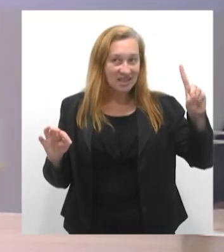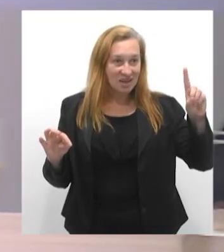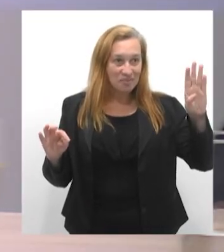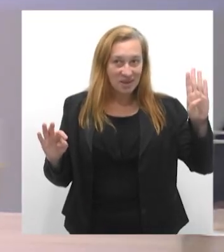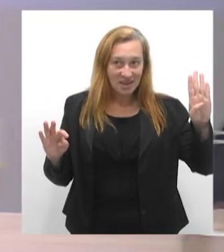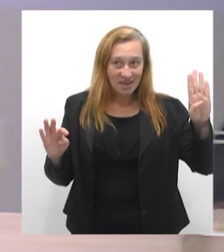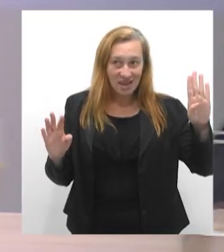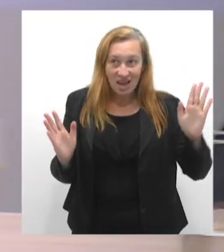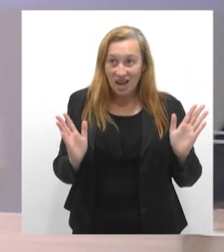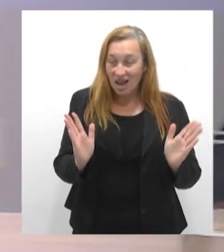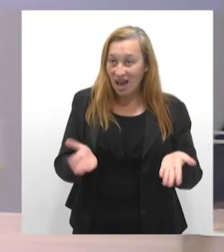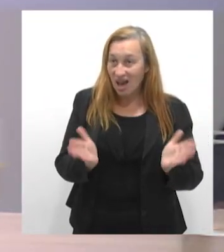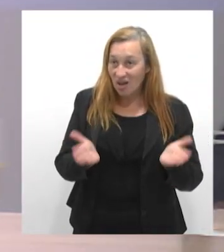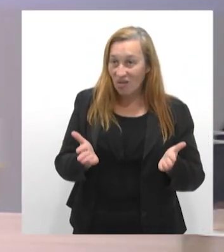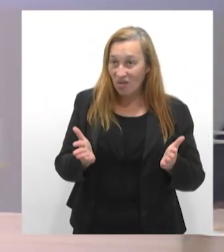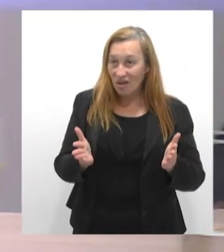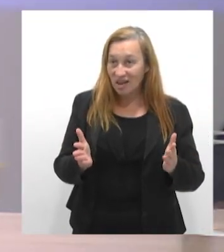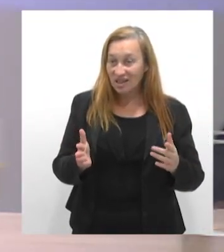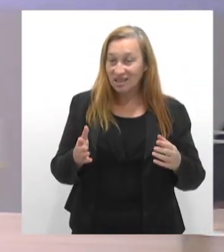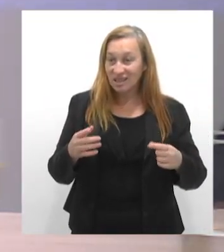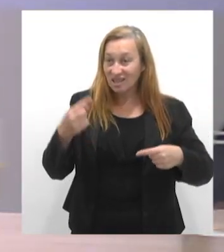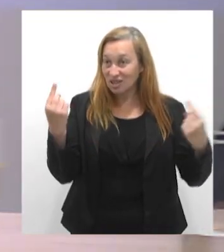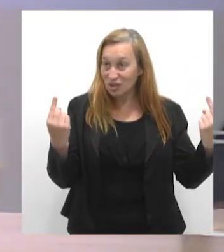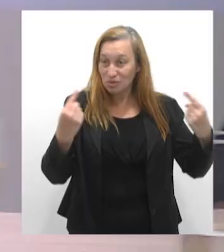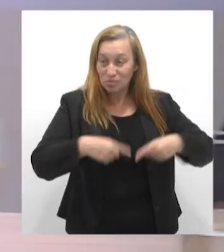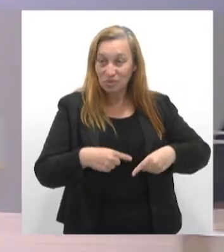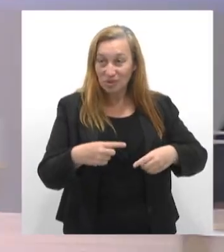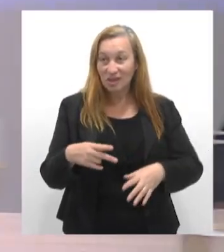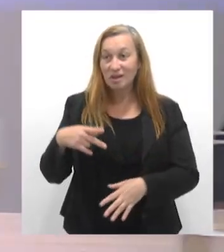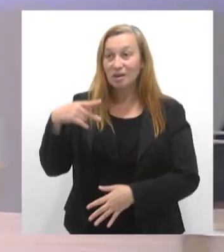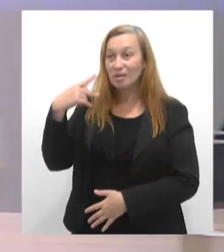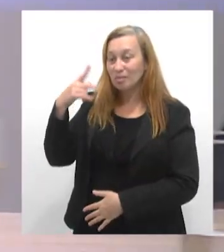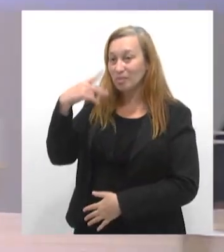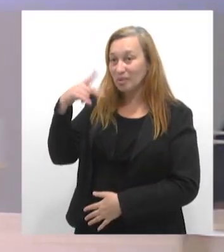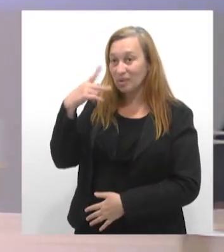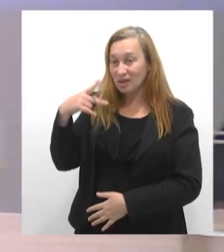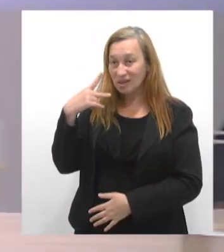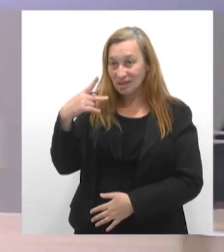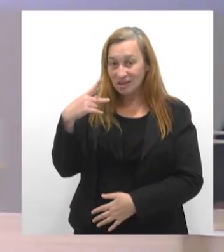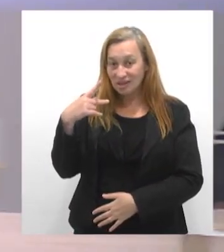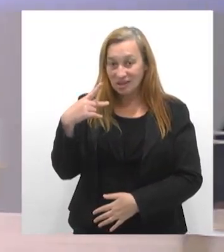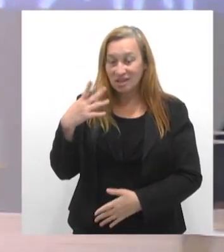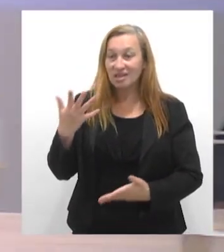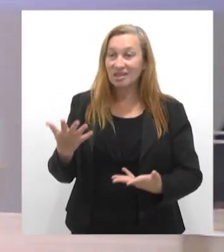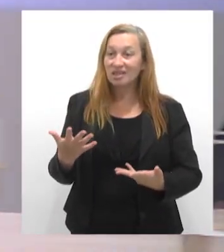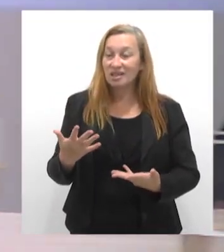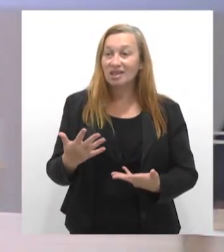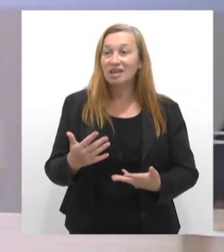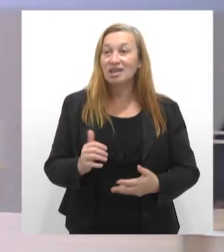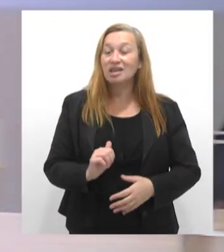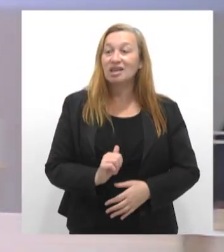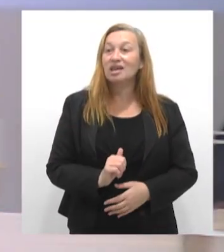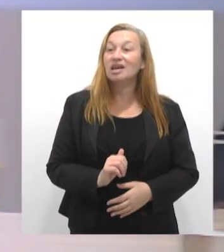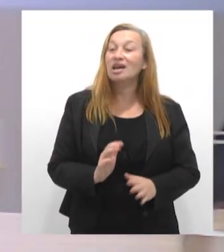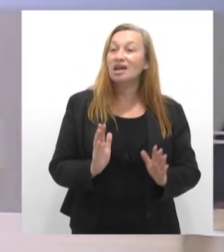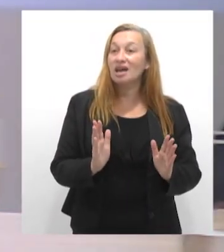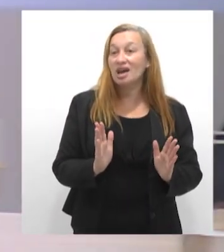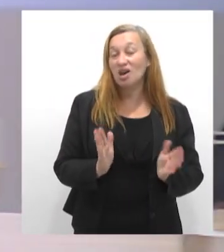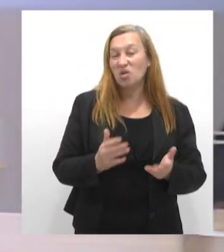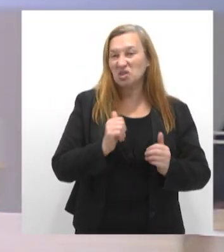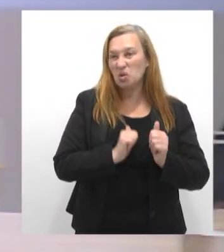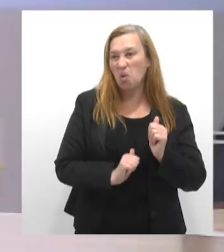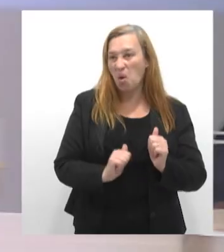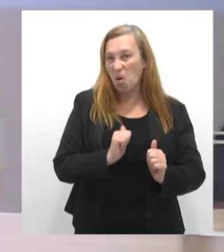Porque agora não tem briga política, agora tem ódio político. E o ódio